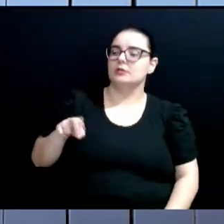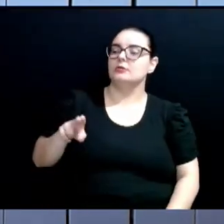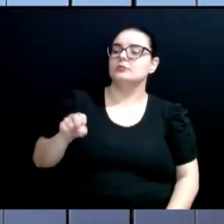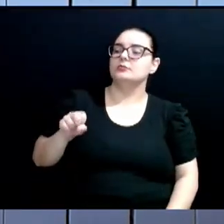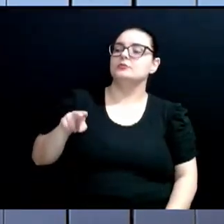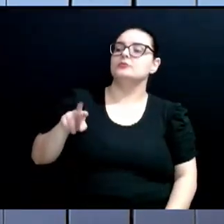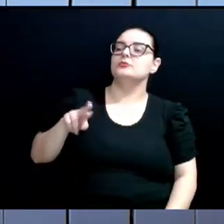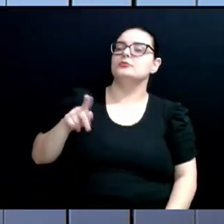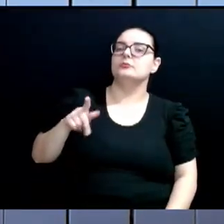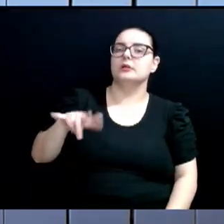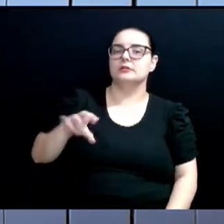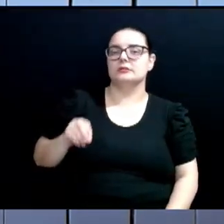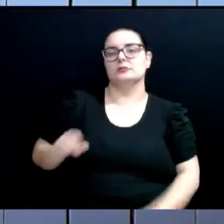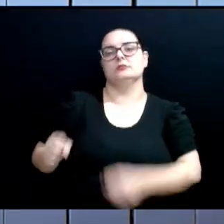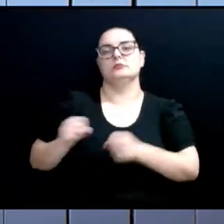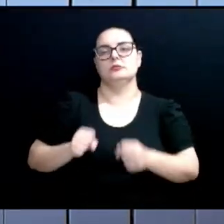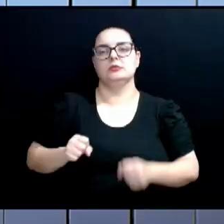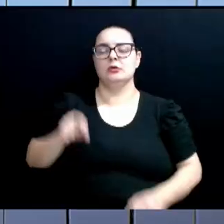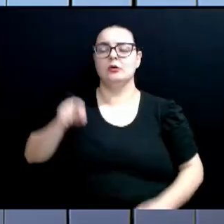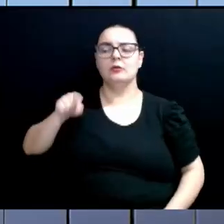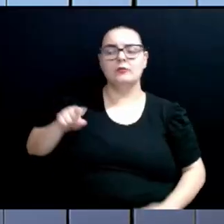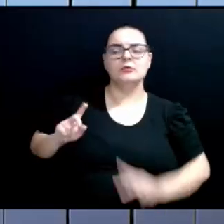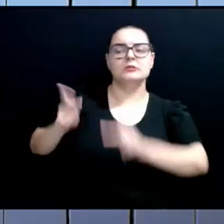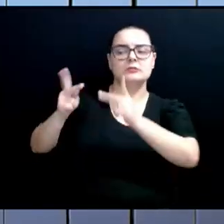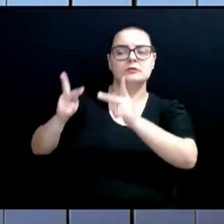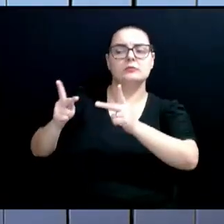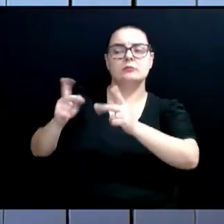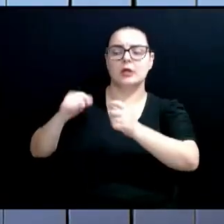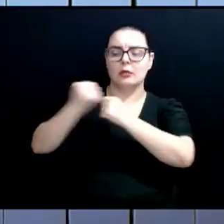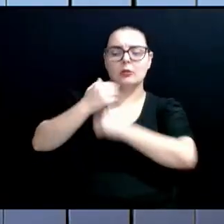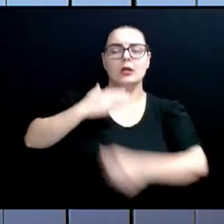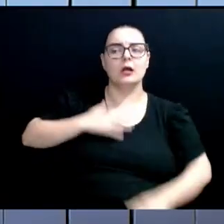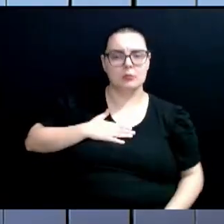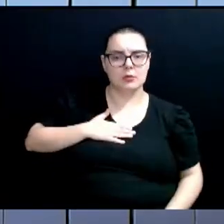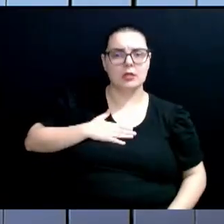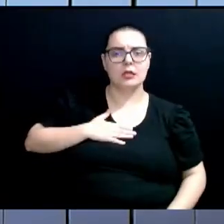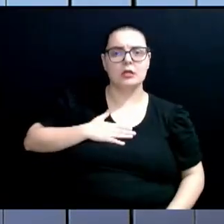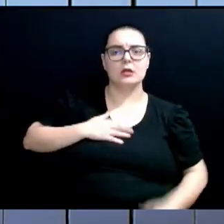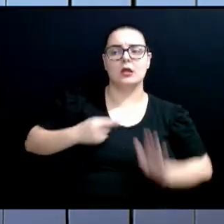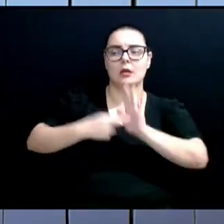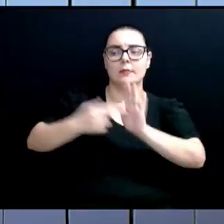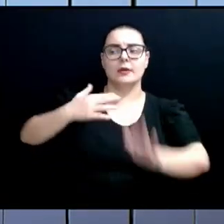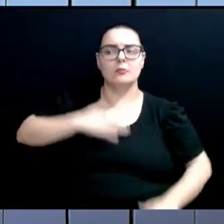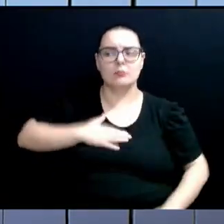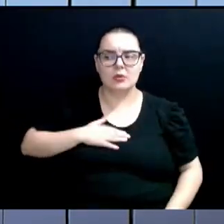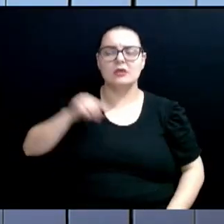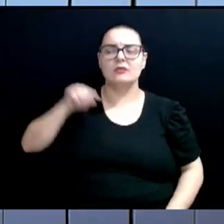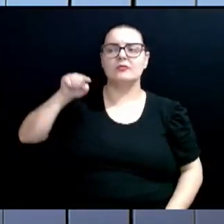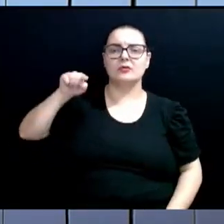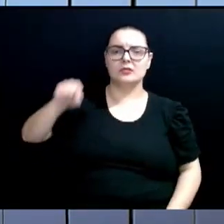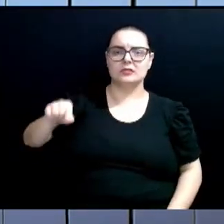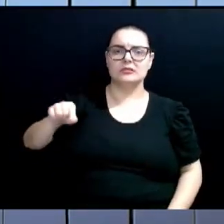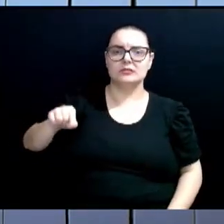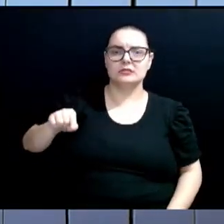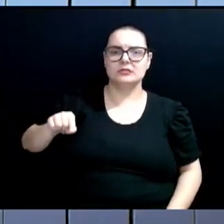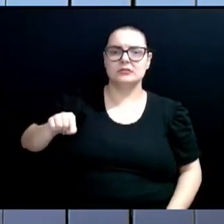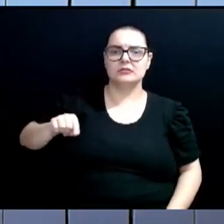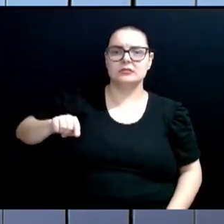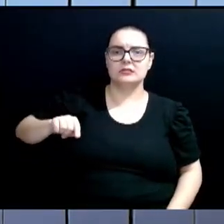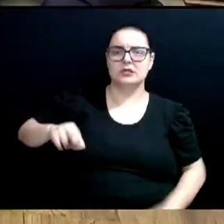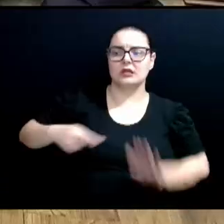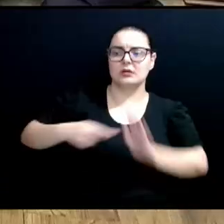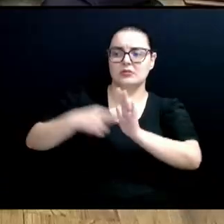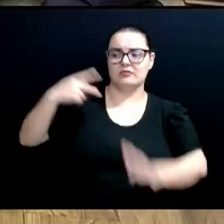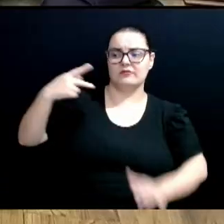te elegi para que você me protegesse, para que você me representasse, e agora você está apenas se representando os